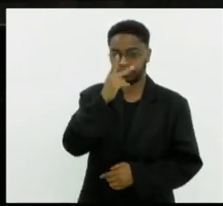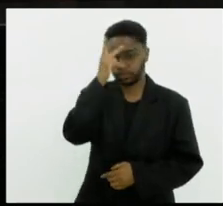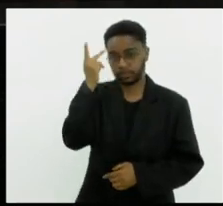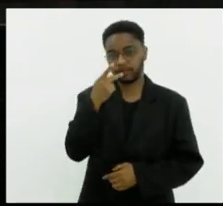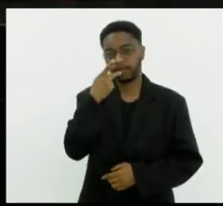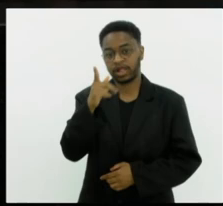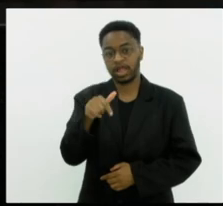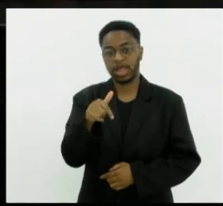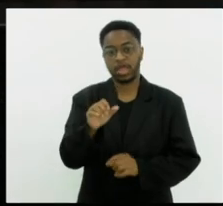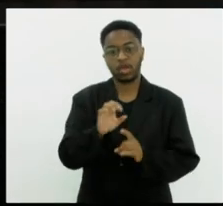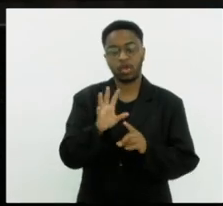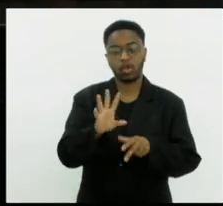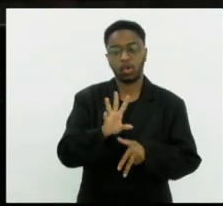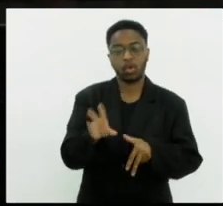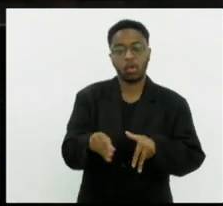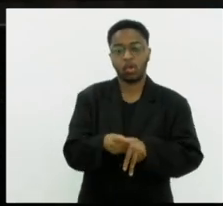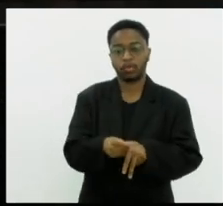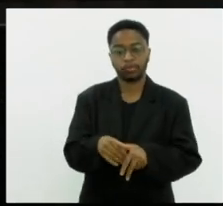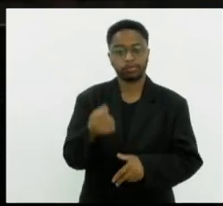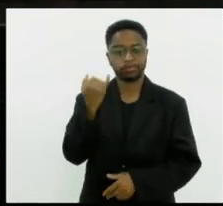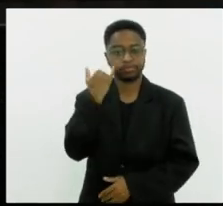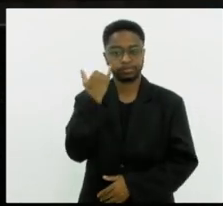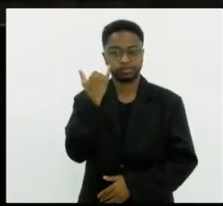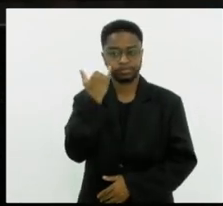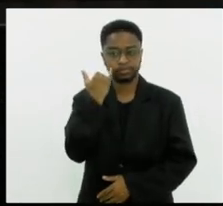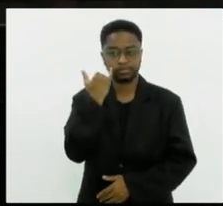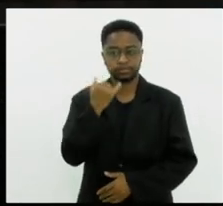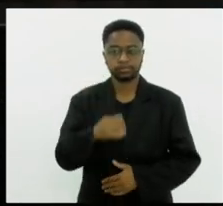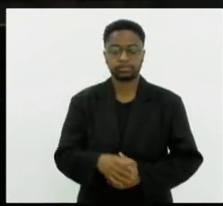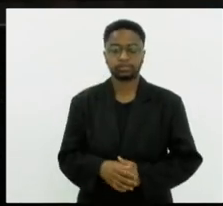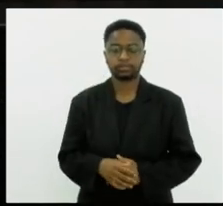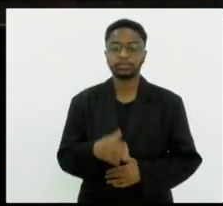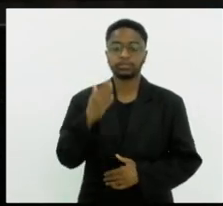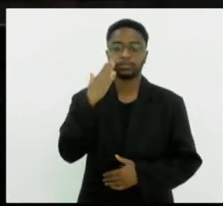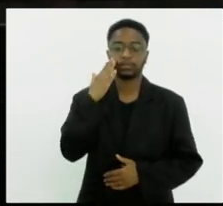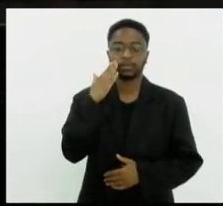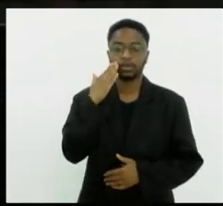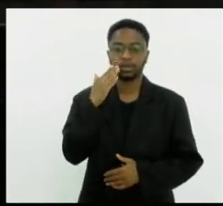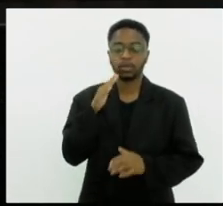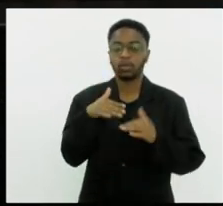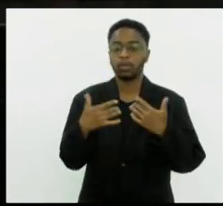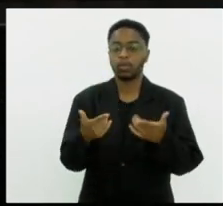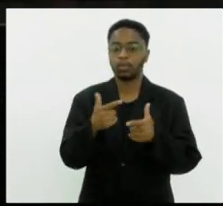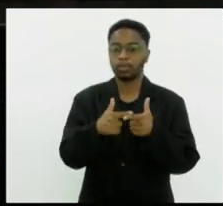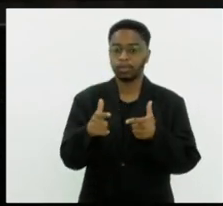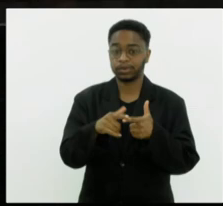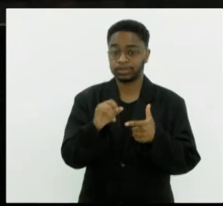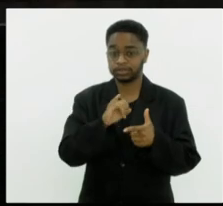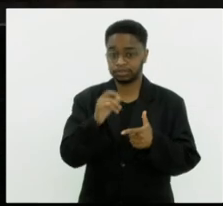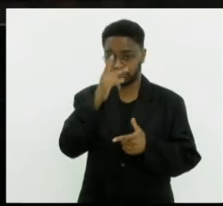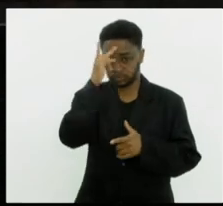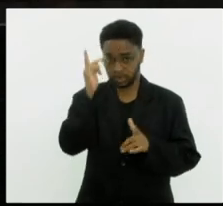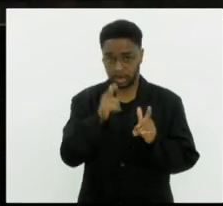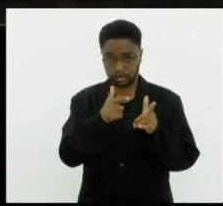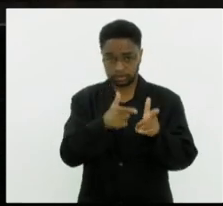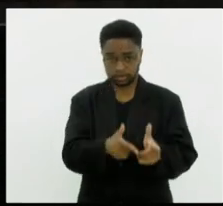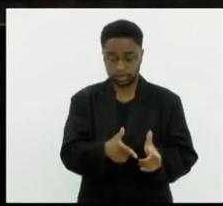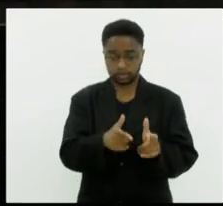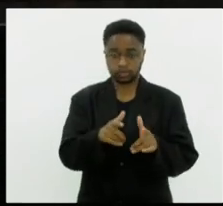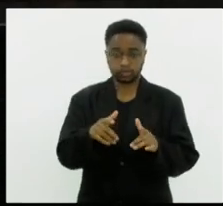preguiçoso. Sabe o que é engraçado? Na hora que dá problema, na hora que alguém te assalta, te sequestra, você liga para a